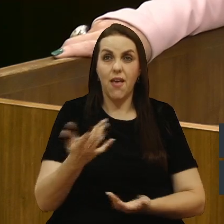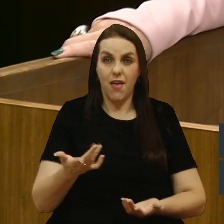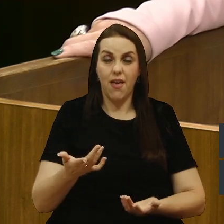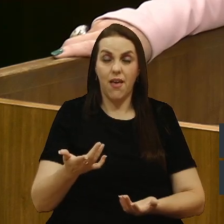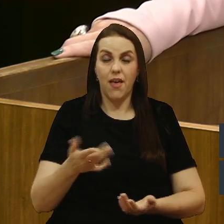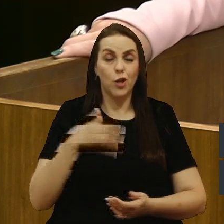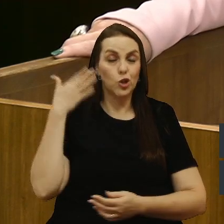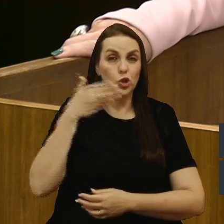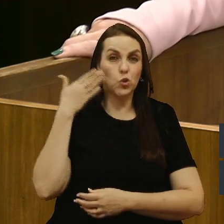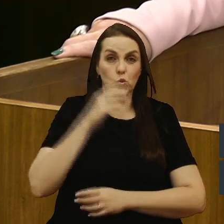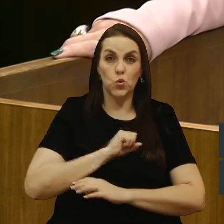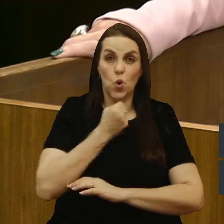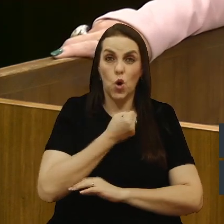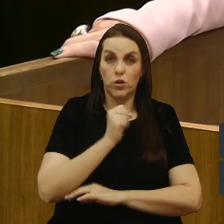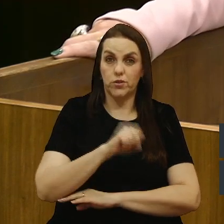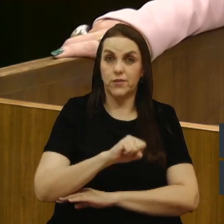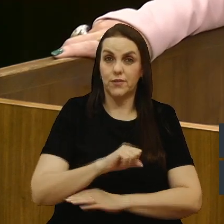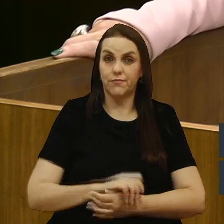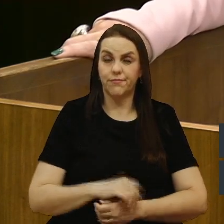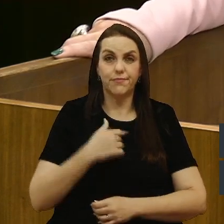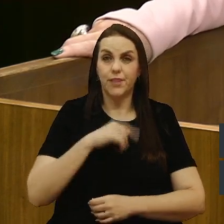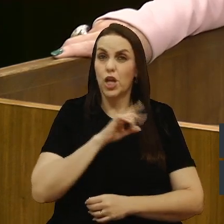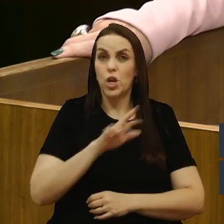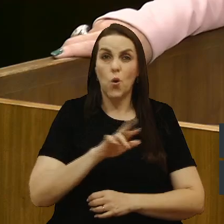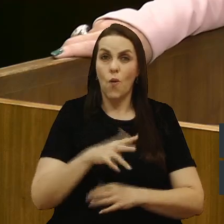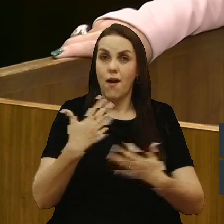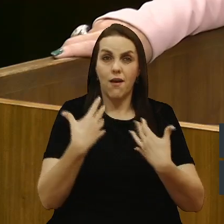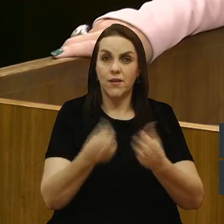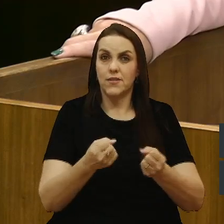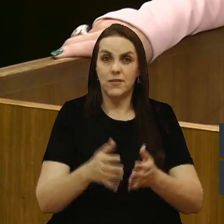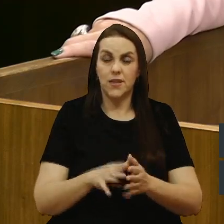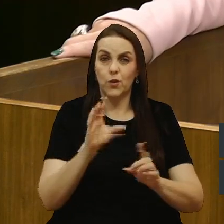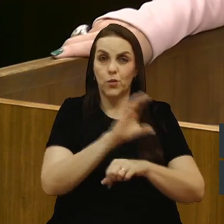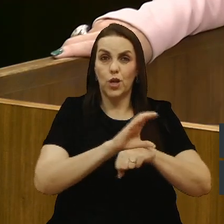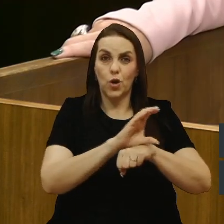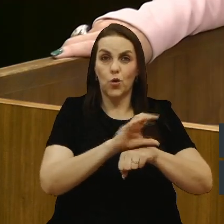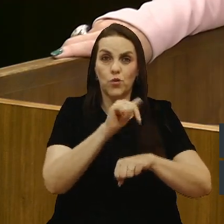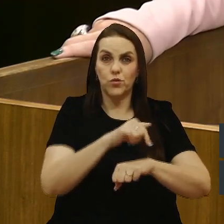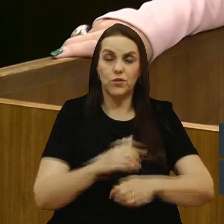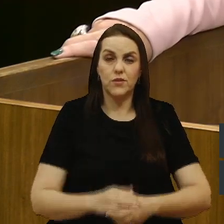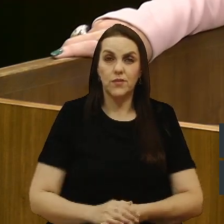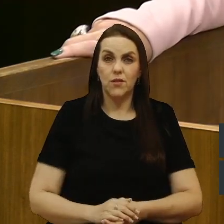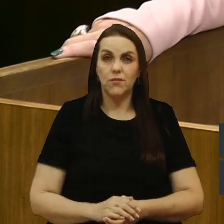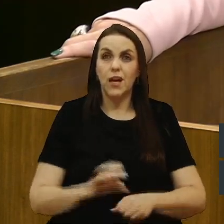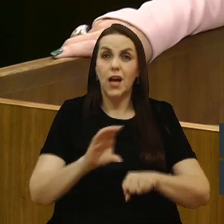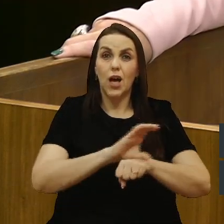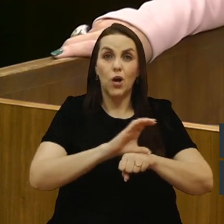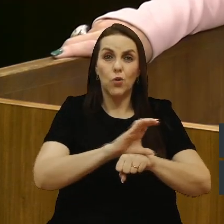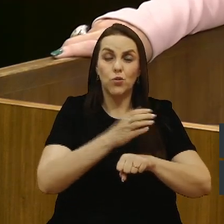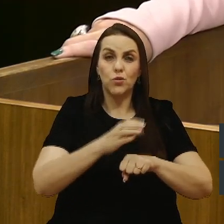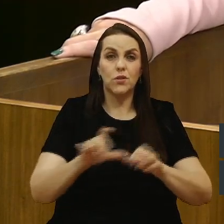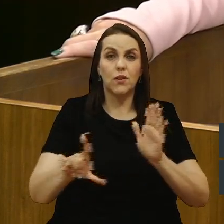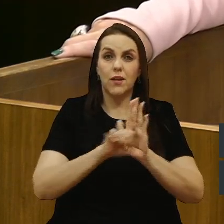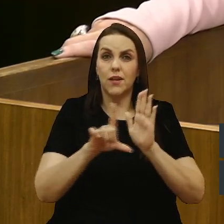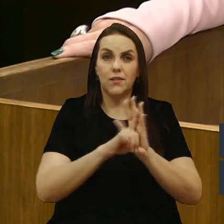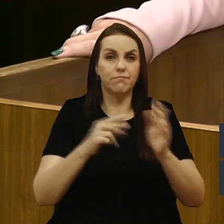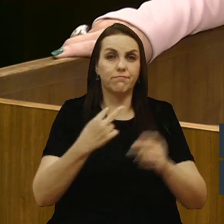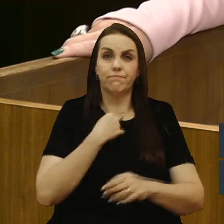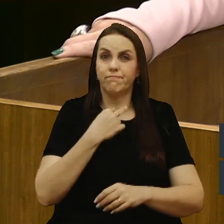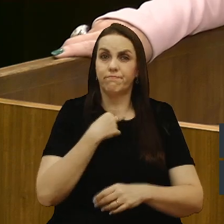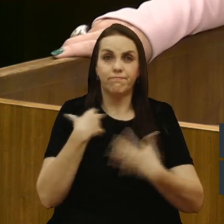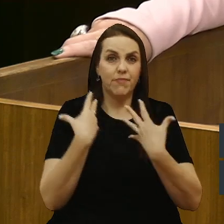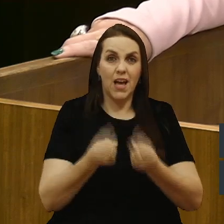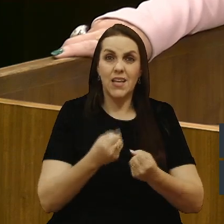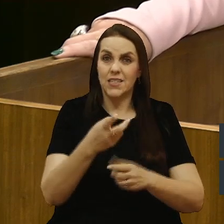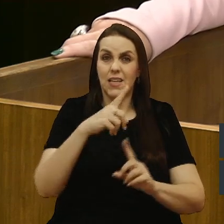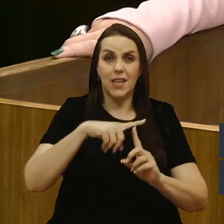um discurso de ódio e isso não é permitido na Constituição. A Constituição, as leis não podem tolerar esse